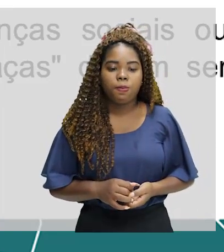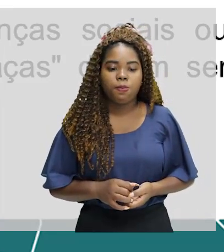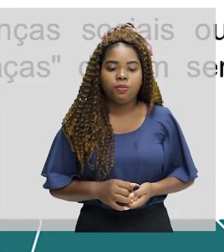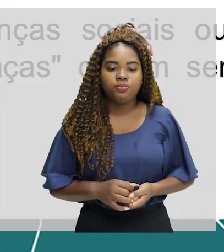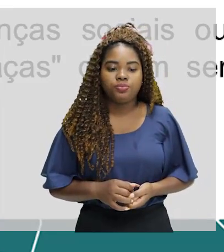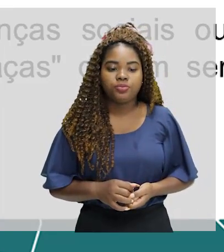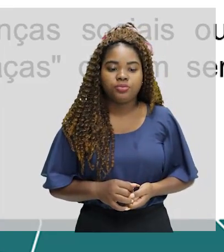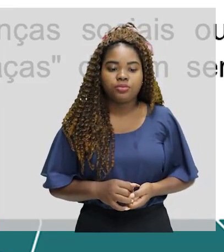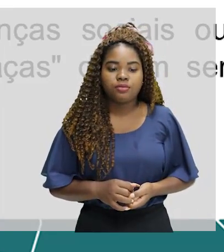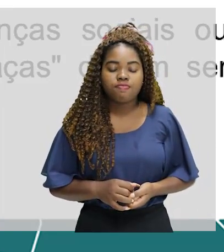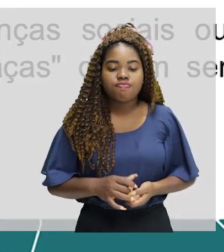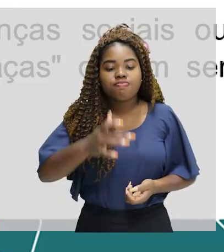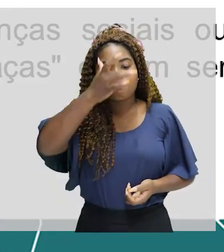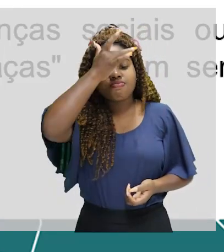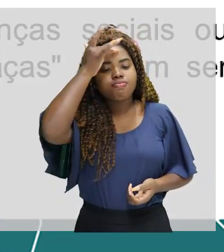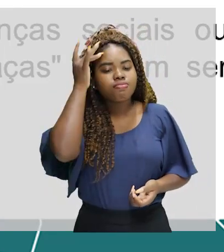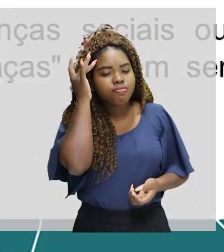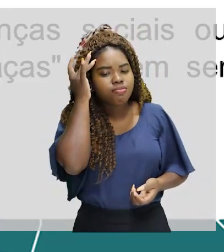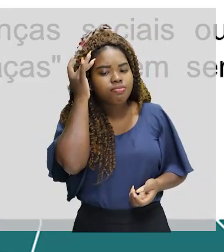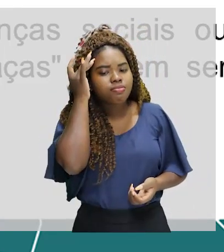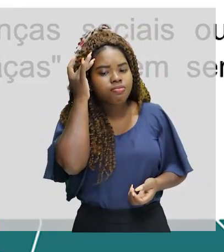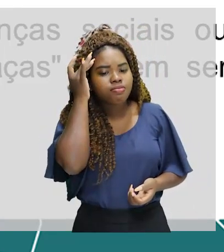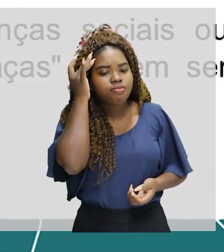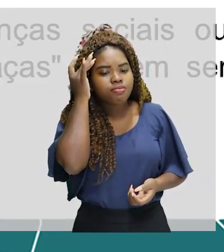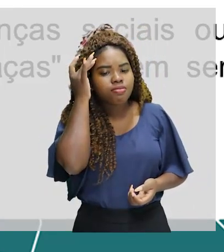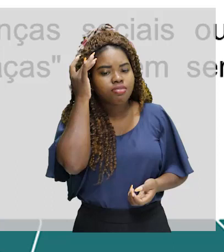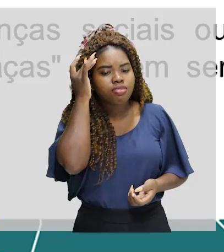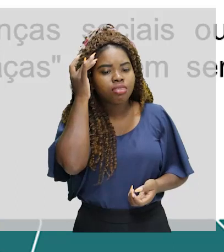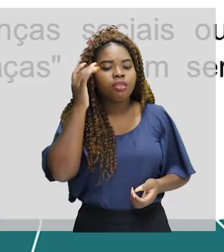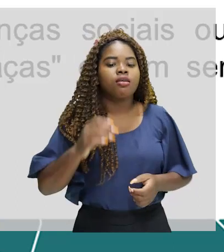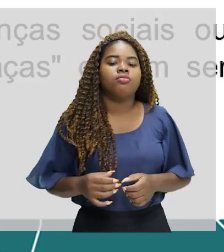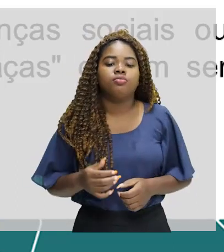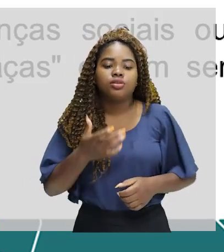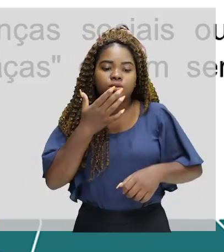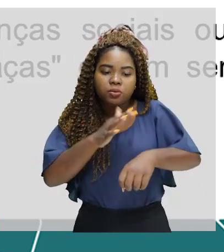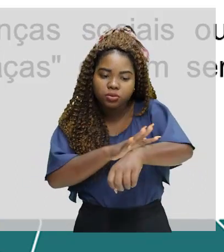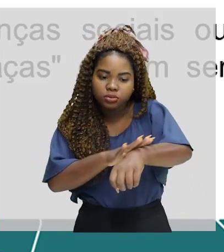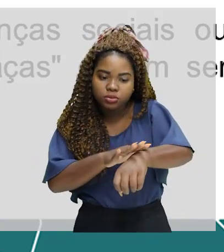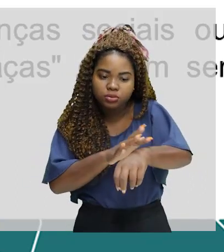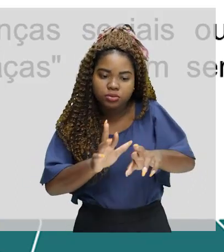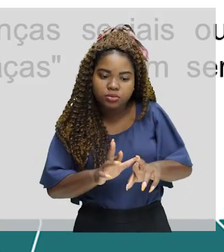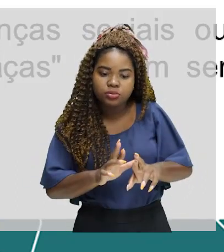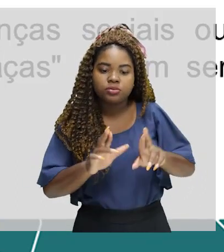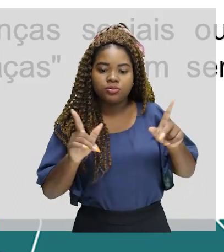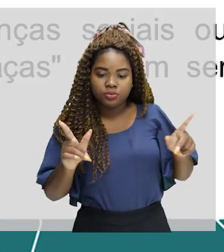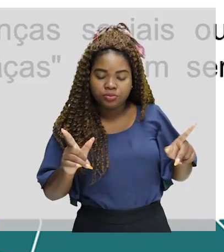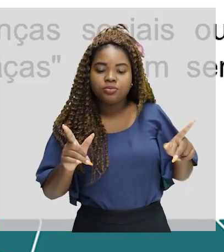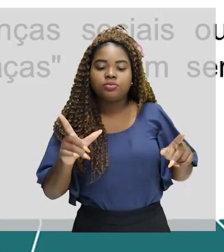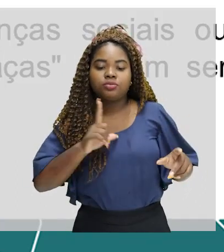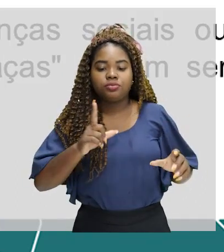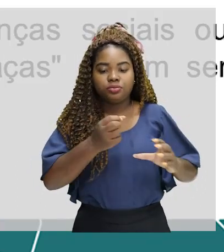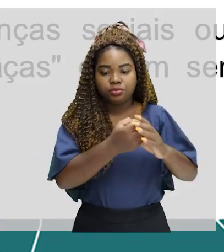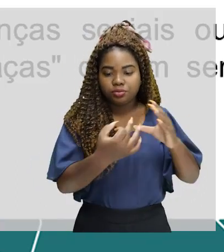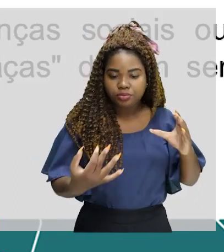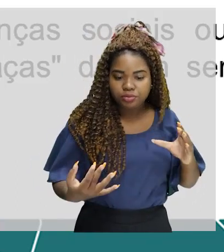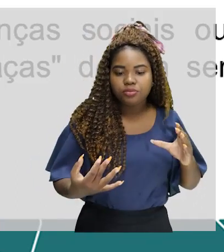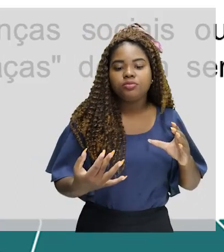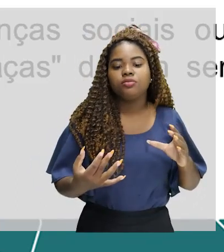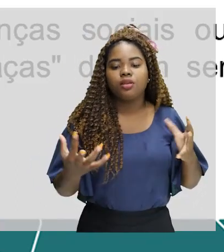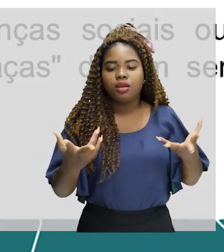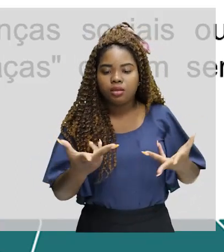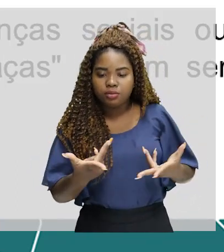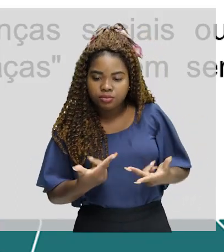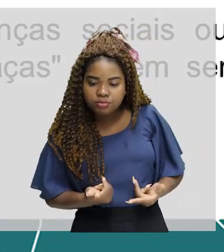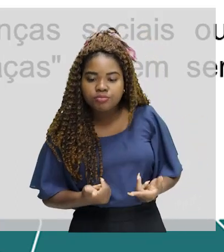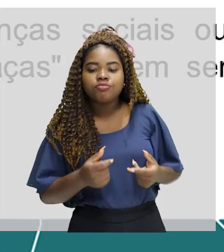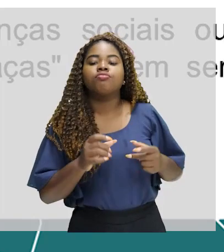que indivíduos de certa etnia, que é a expressão mais correta, possuem características, habilidades ou